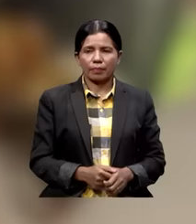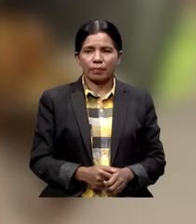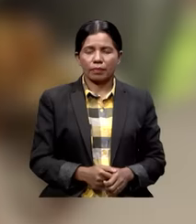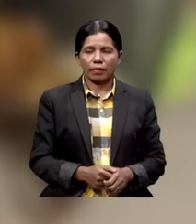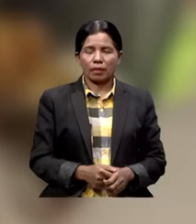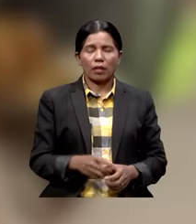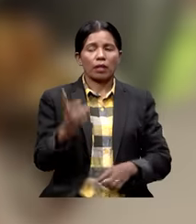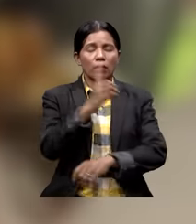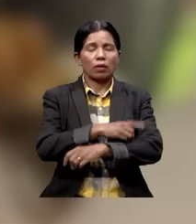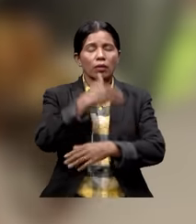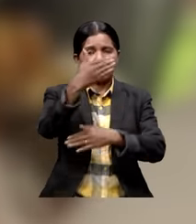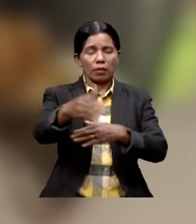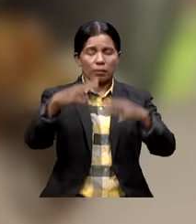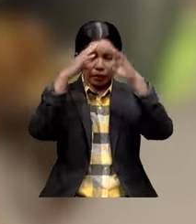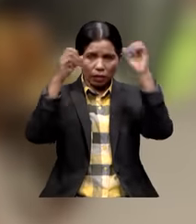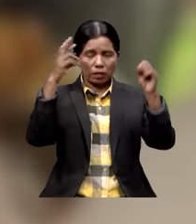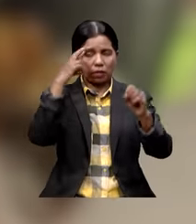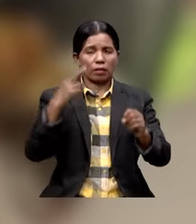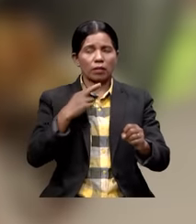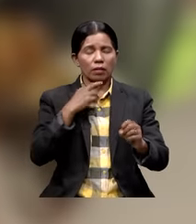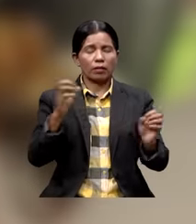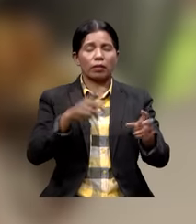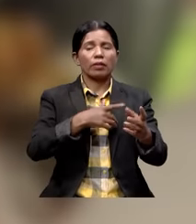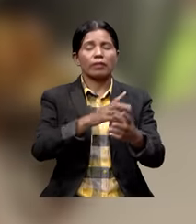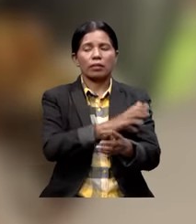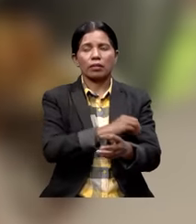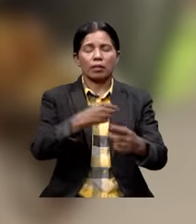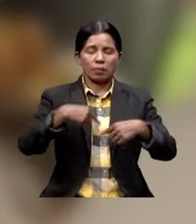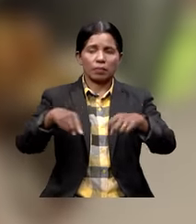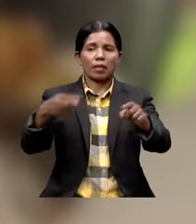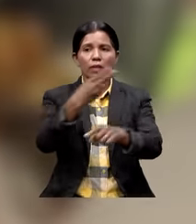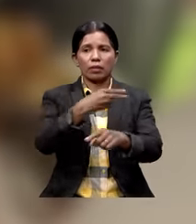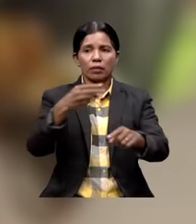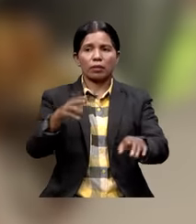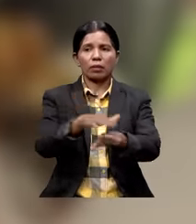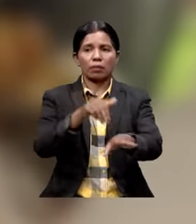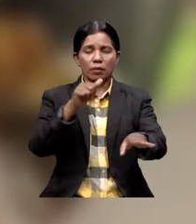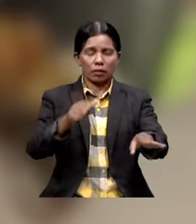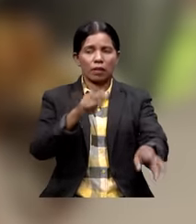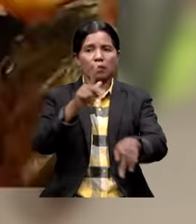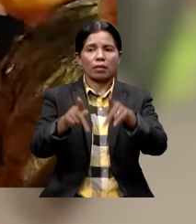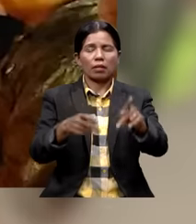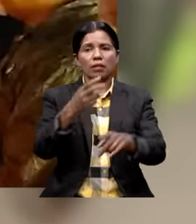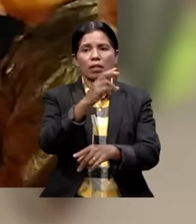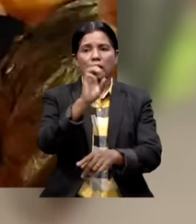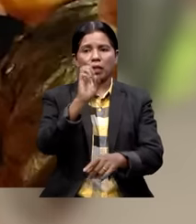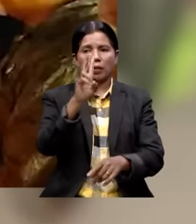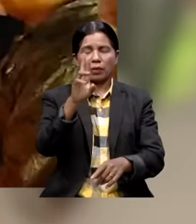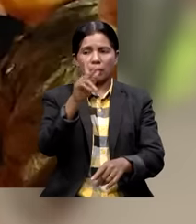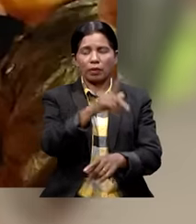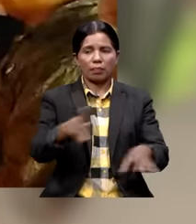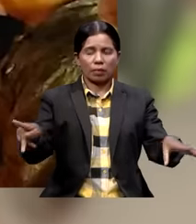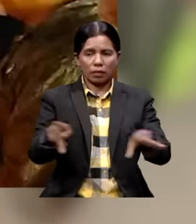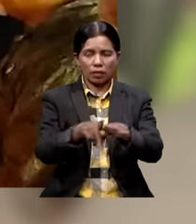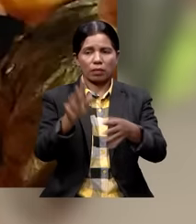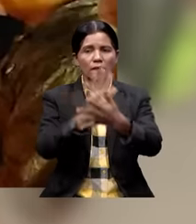Loronira Kliuba, presidente da República, Zera Mazorta, a viagem para a entidade Indonésia, onde convida para o autonomista Eurico Guterres a participar